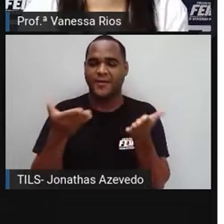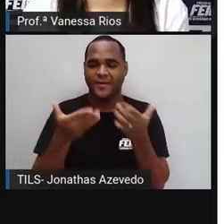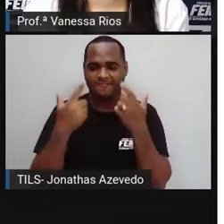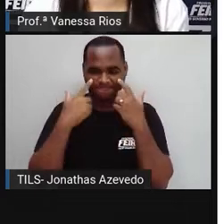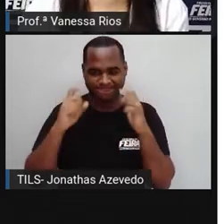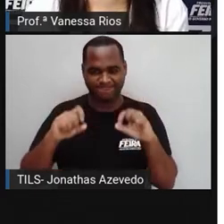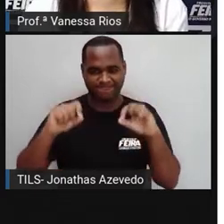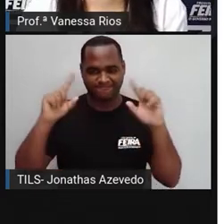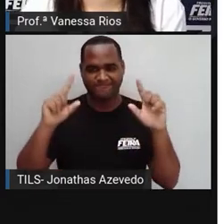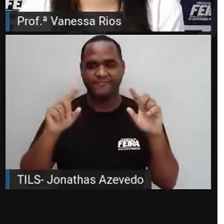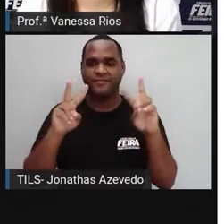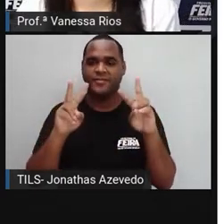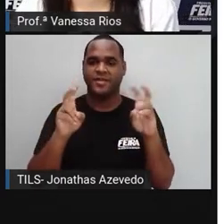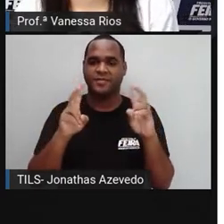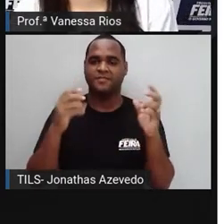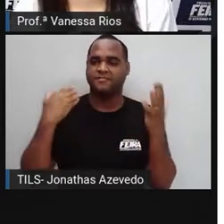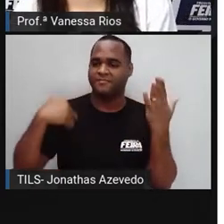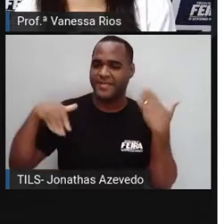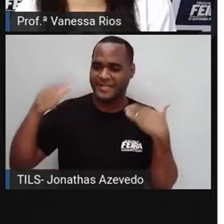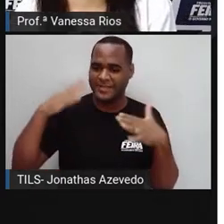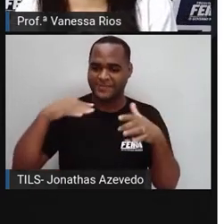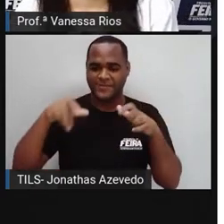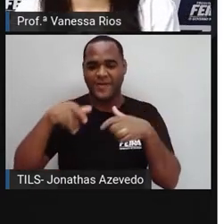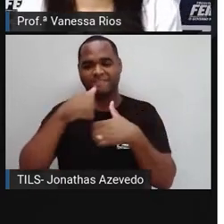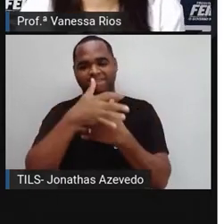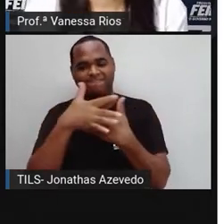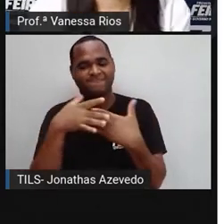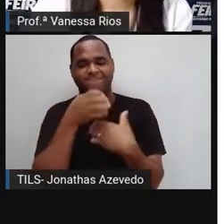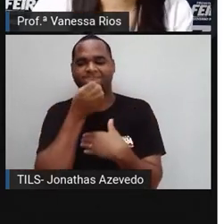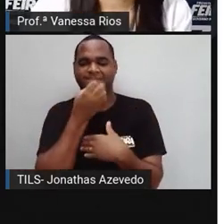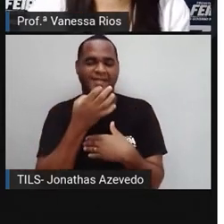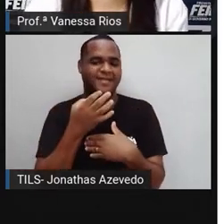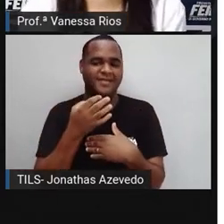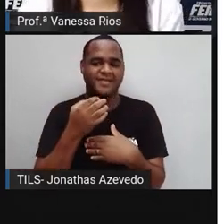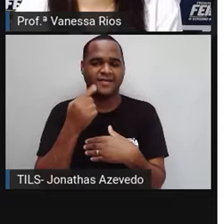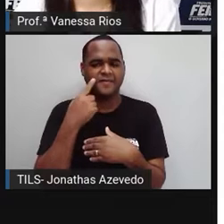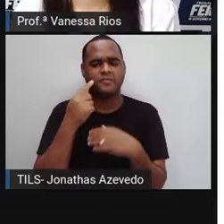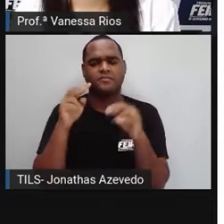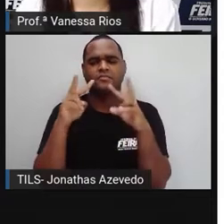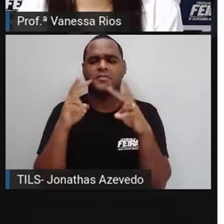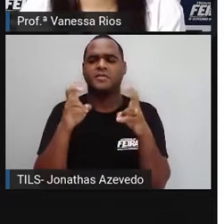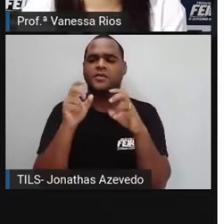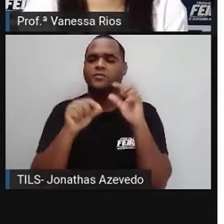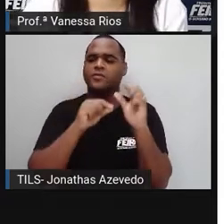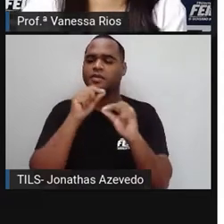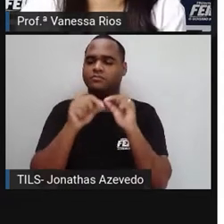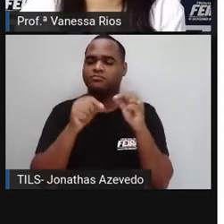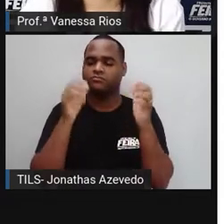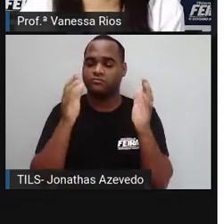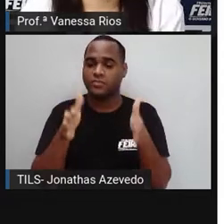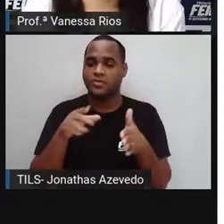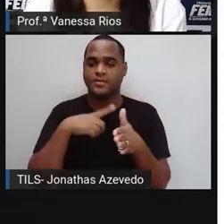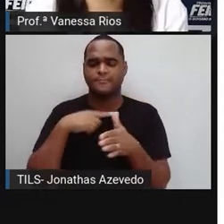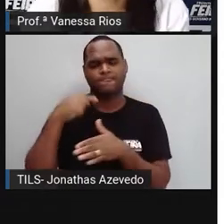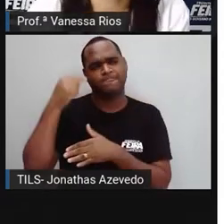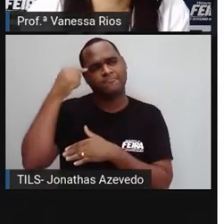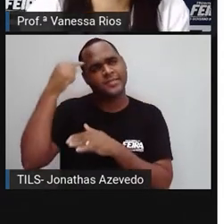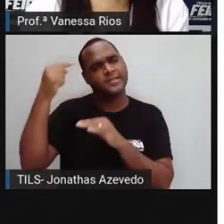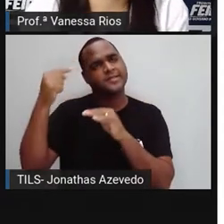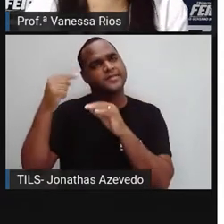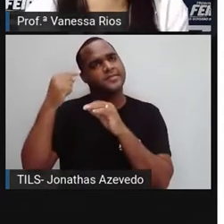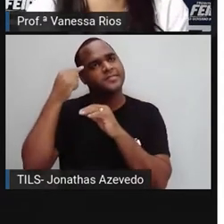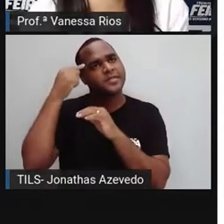tema Passeio pela Cidade. E aí, quando a Pró fala esse tema aí, a gente já vem aí mil ideias, não é?